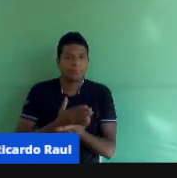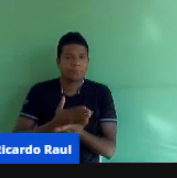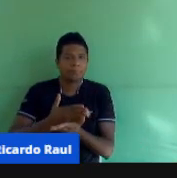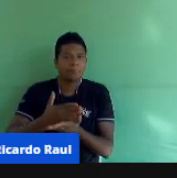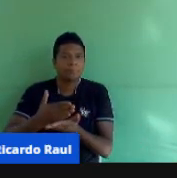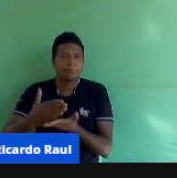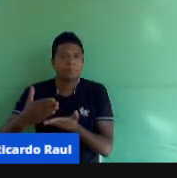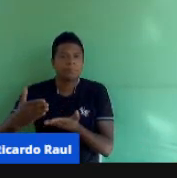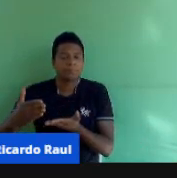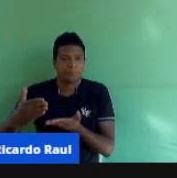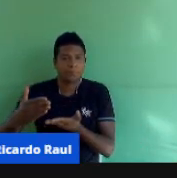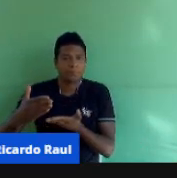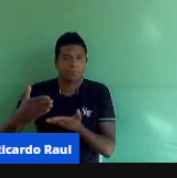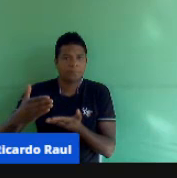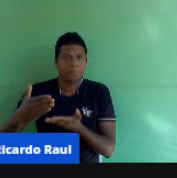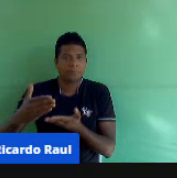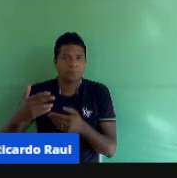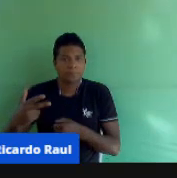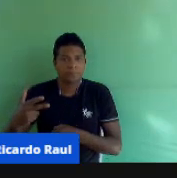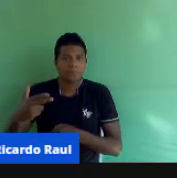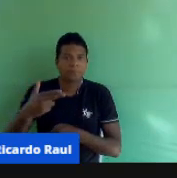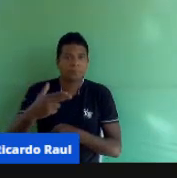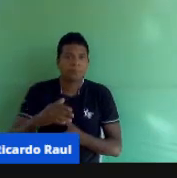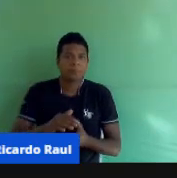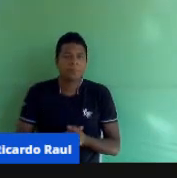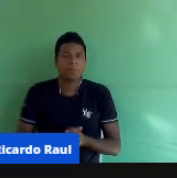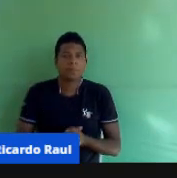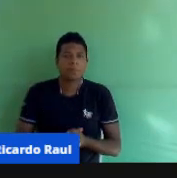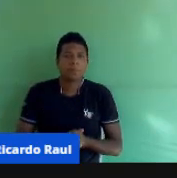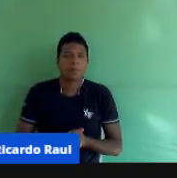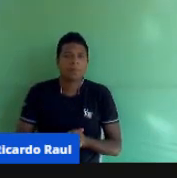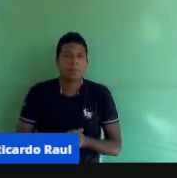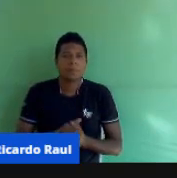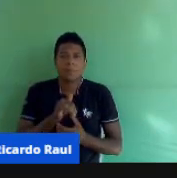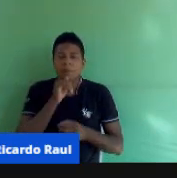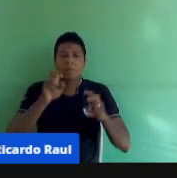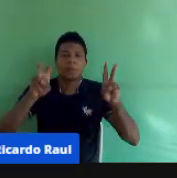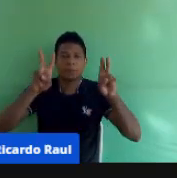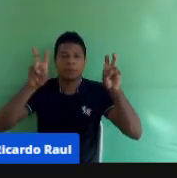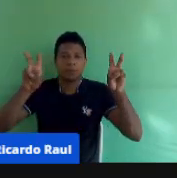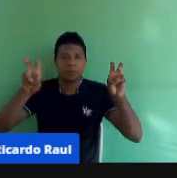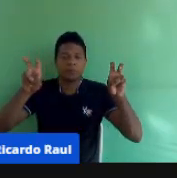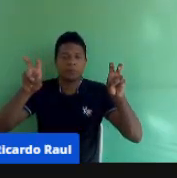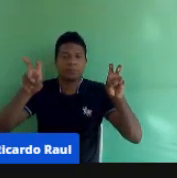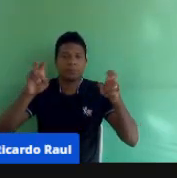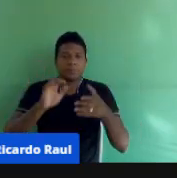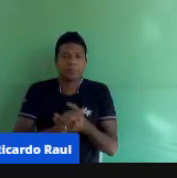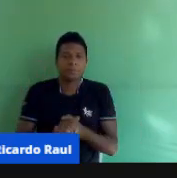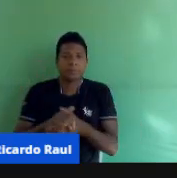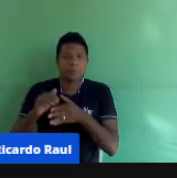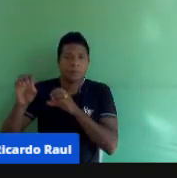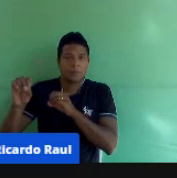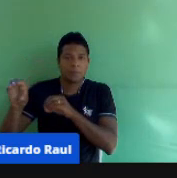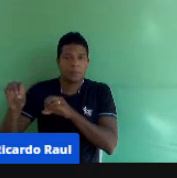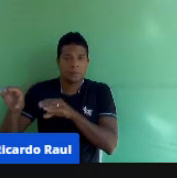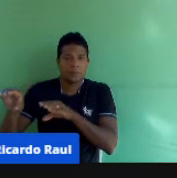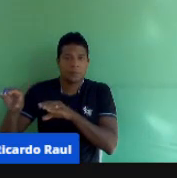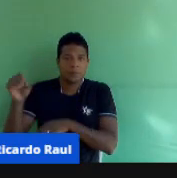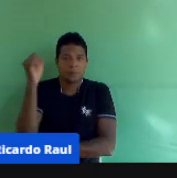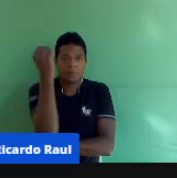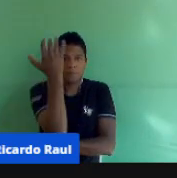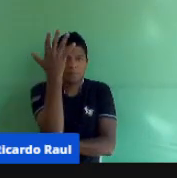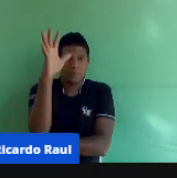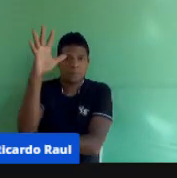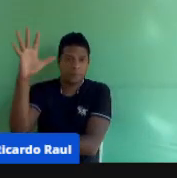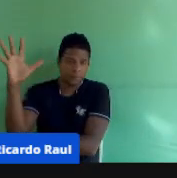um determinado recorte. Então, se o tema aqui que é tratado, né, é educação ambiental, e a película que a gente